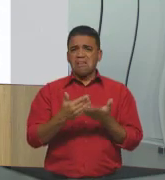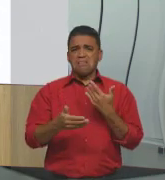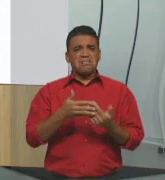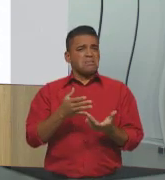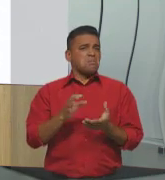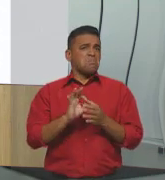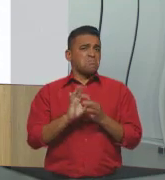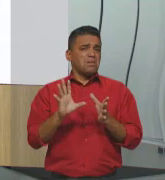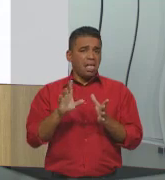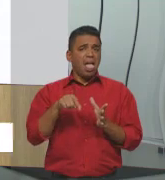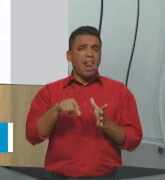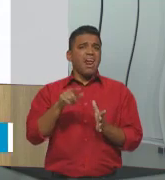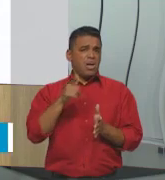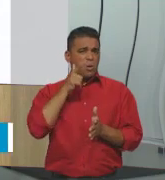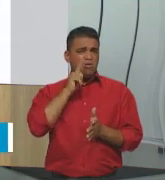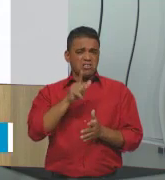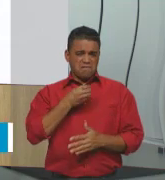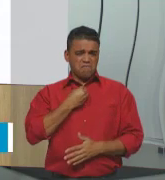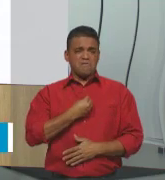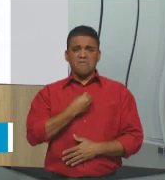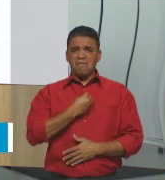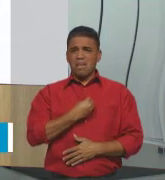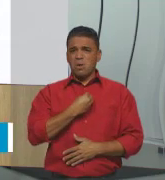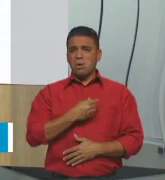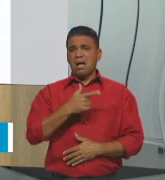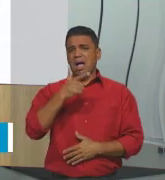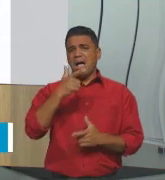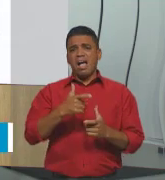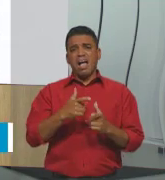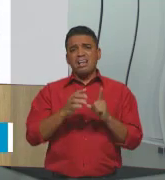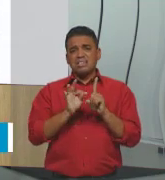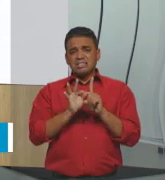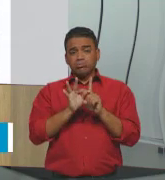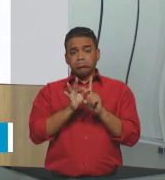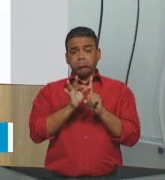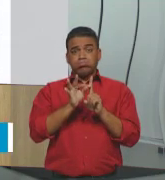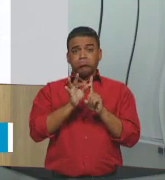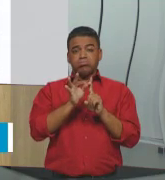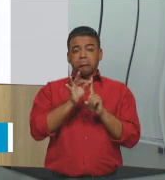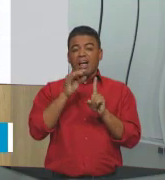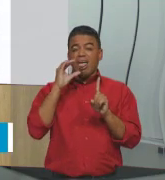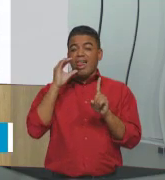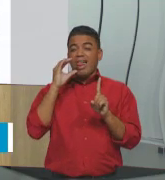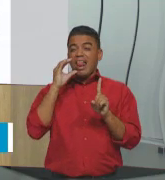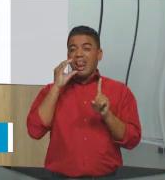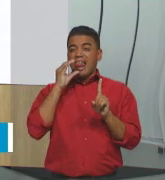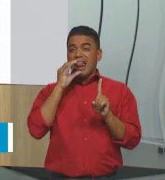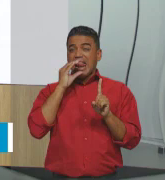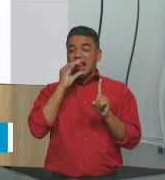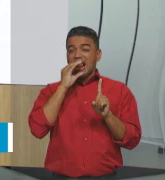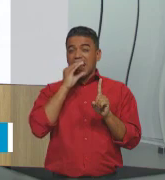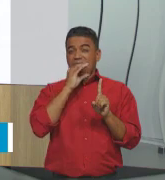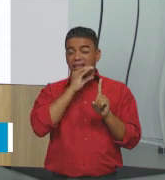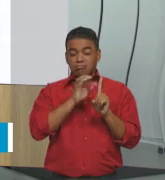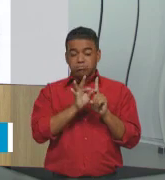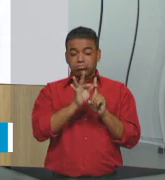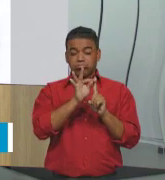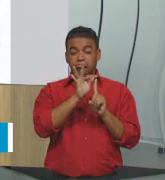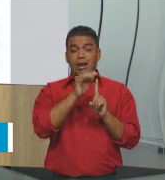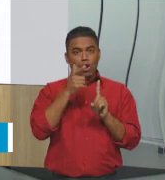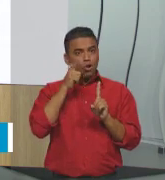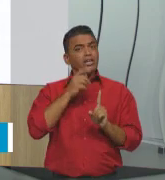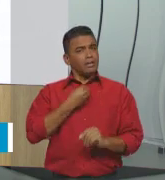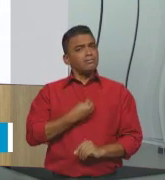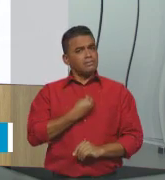ela consegue aguentar viver em situações de altas temperaturas. Olha que interessante. E